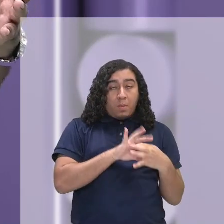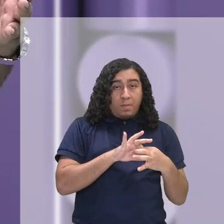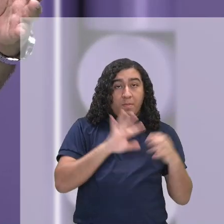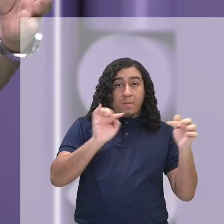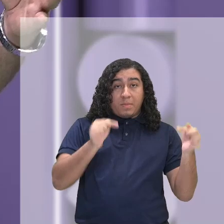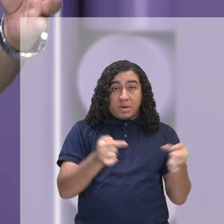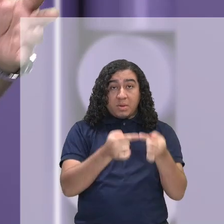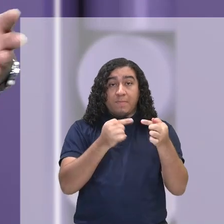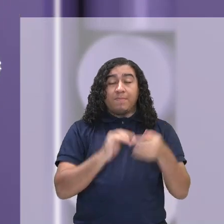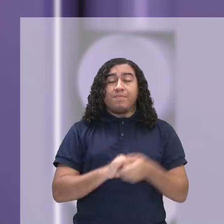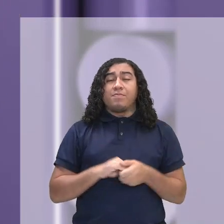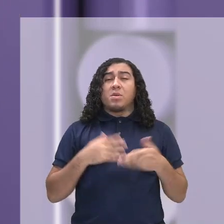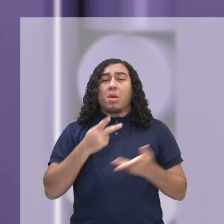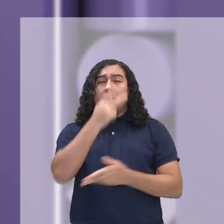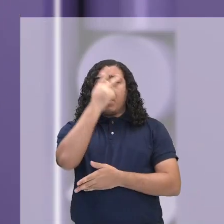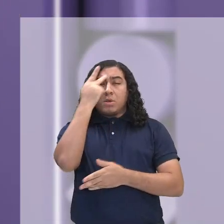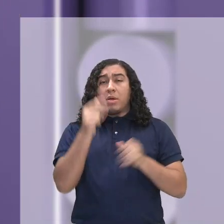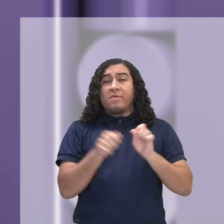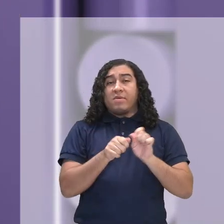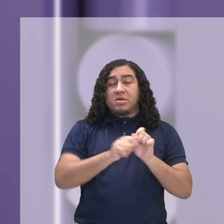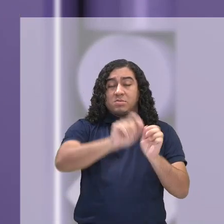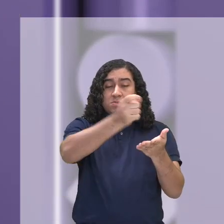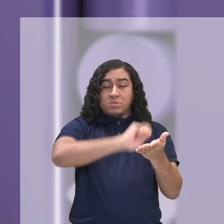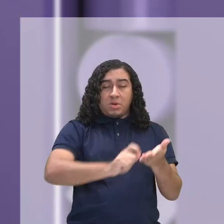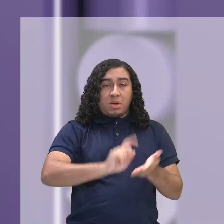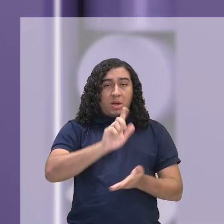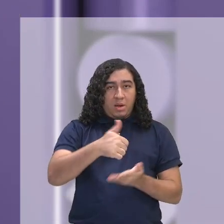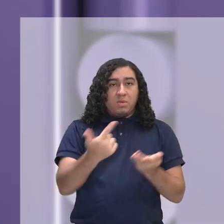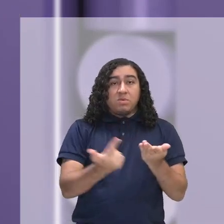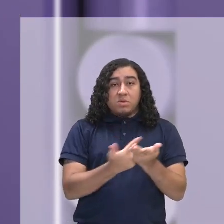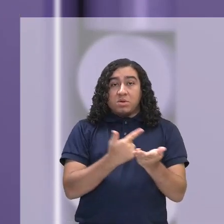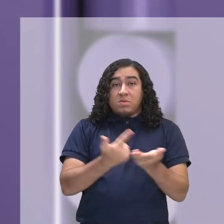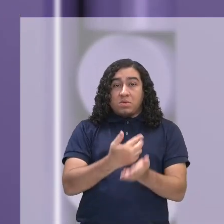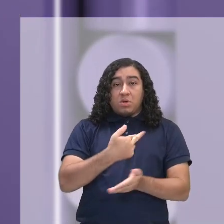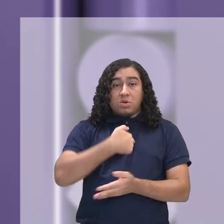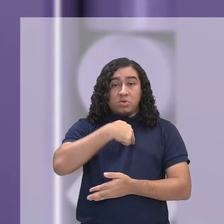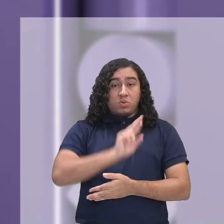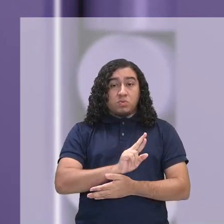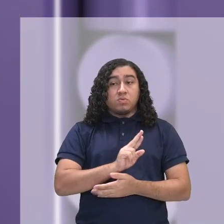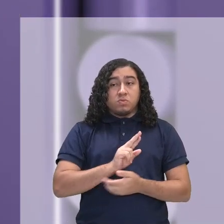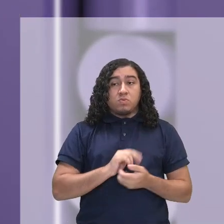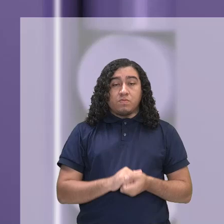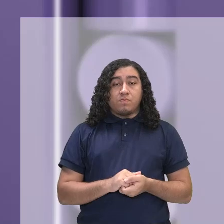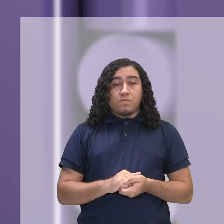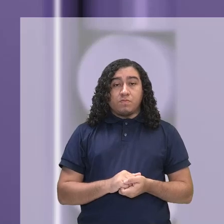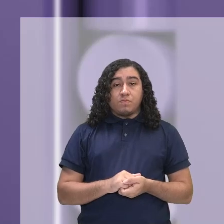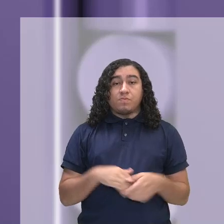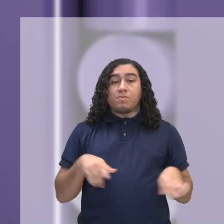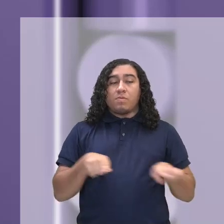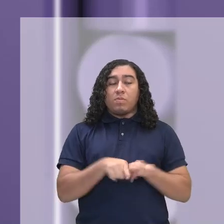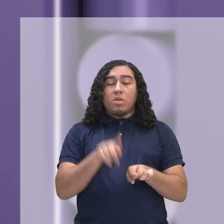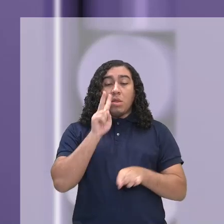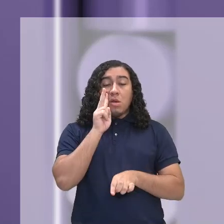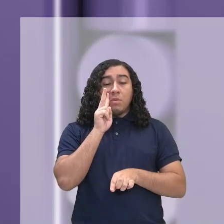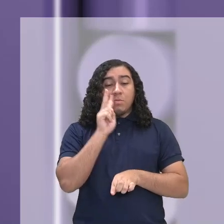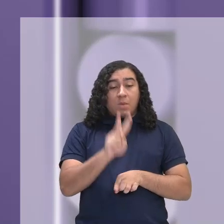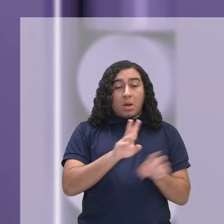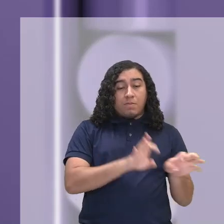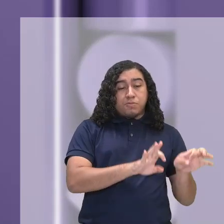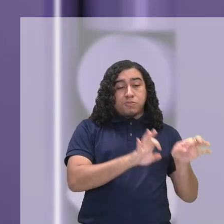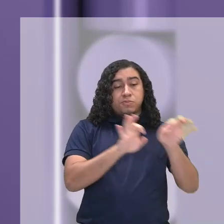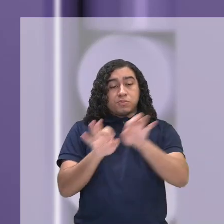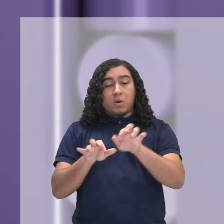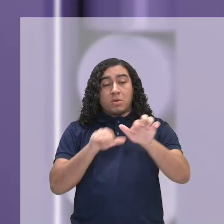essa atualização são os livros religiosos, que olham e reinterpretam,